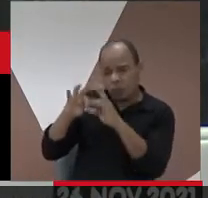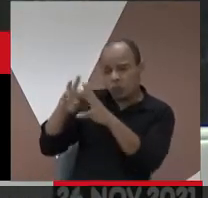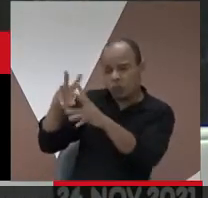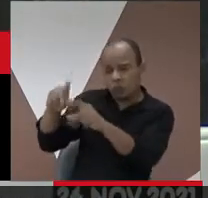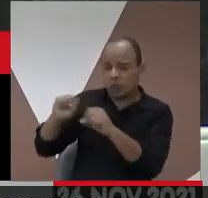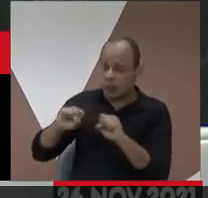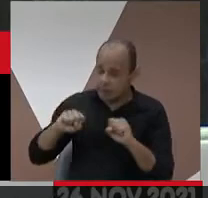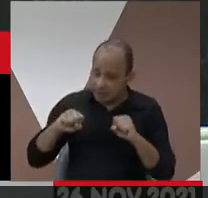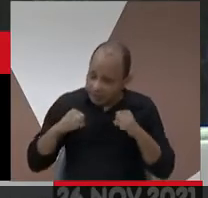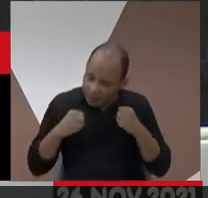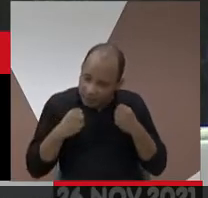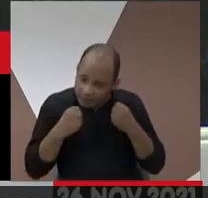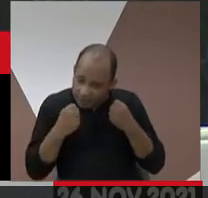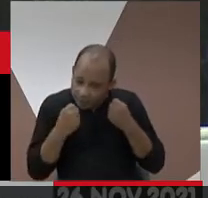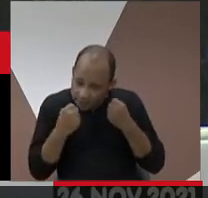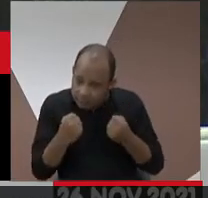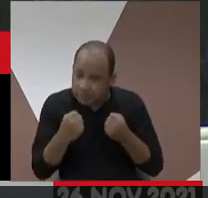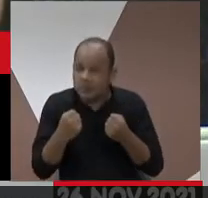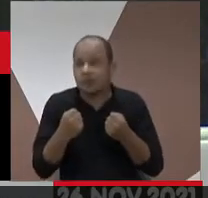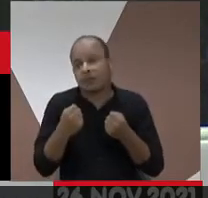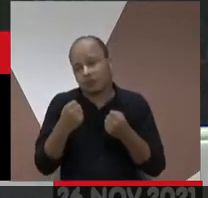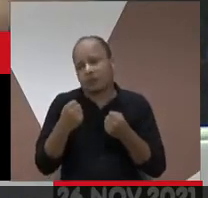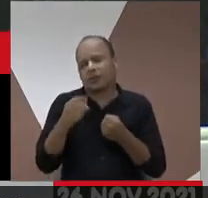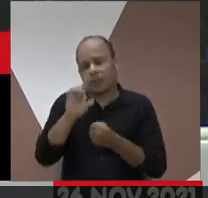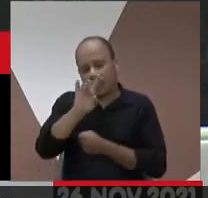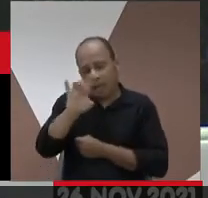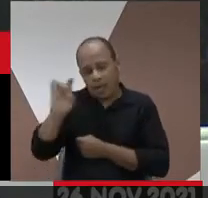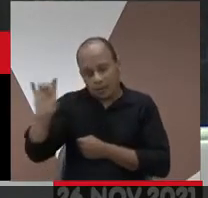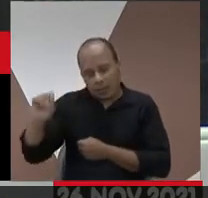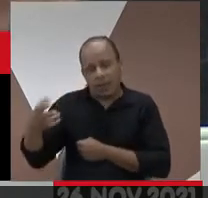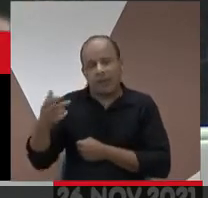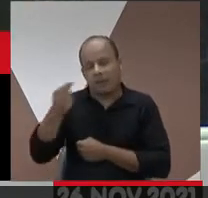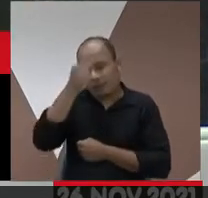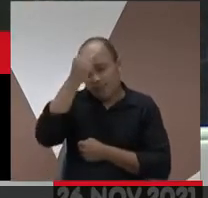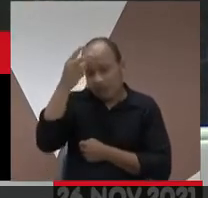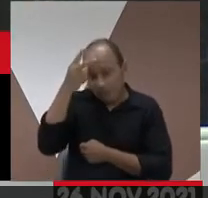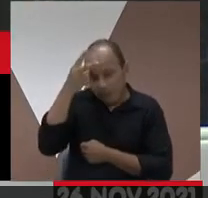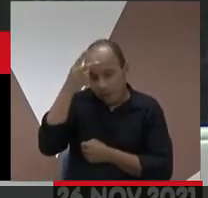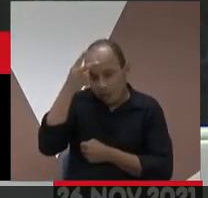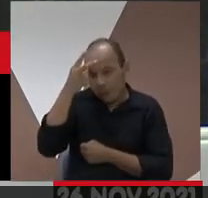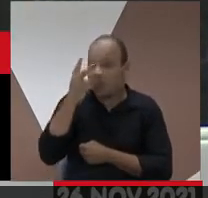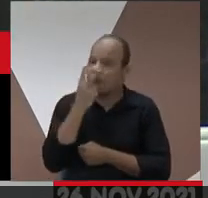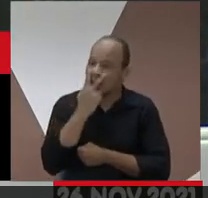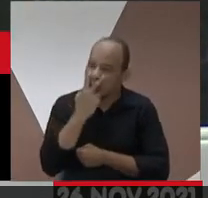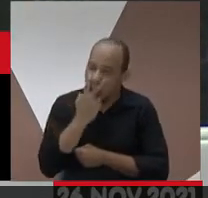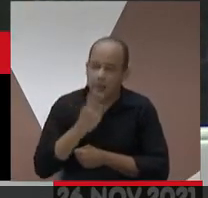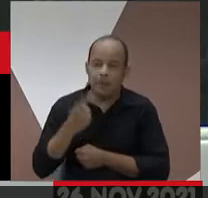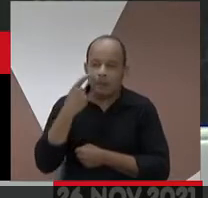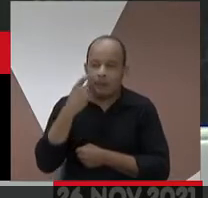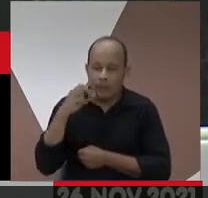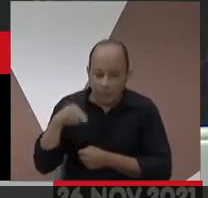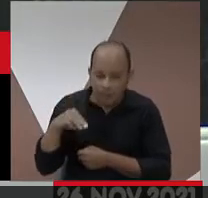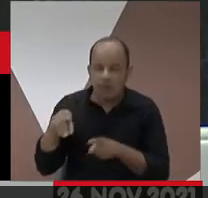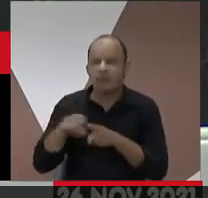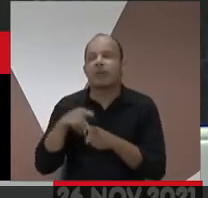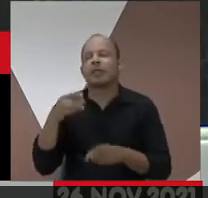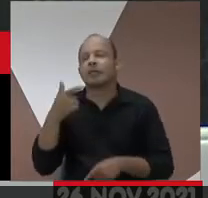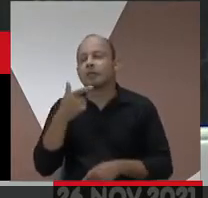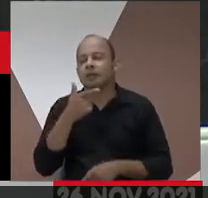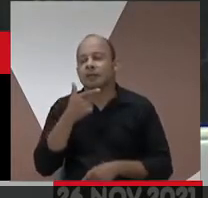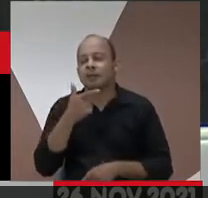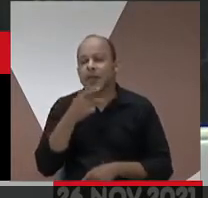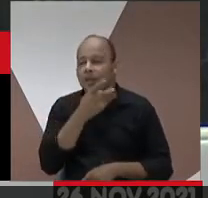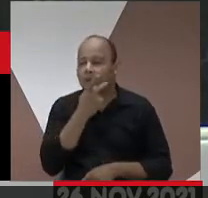muito intensa, pelo prefeito Vittorio Medioli. Então, me colocando à disposição dos demais colegas da frente parlamentar, nós estamos